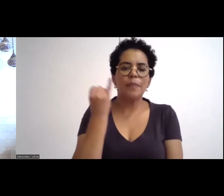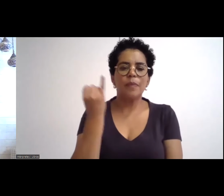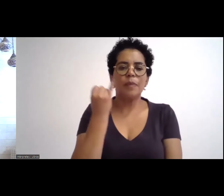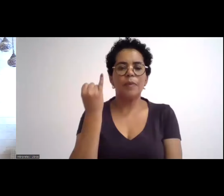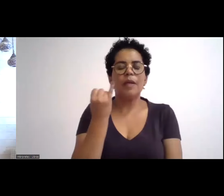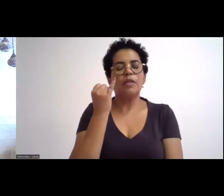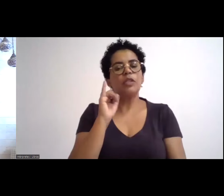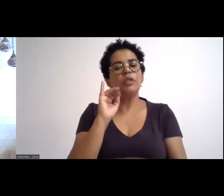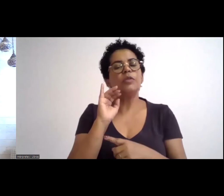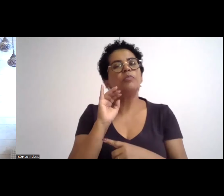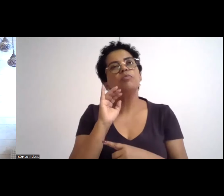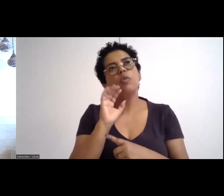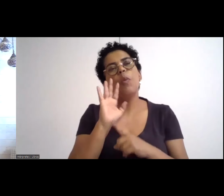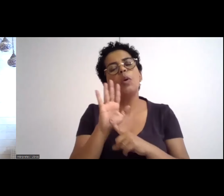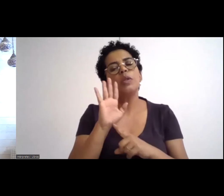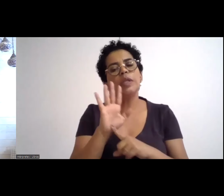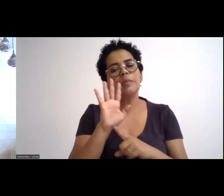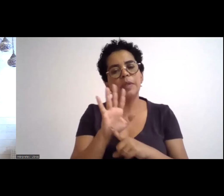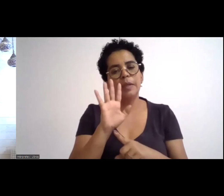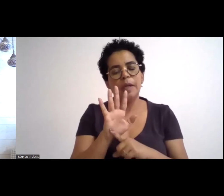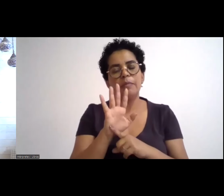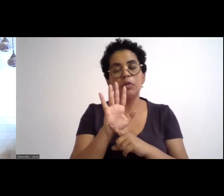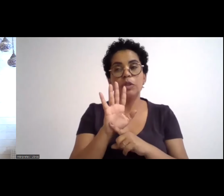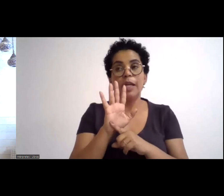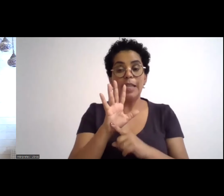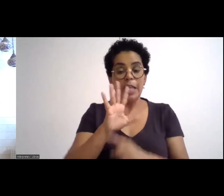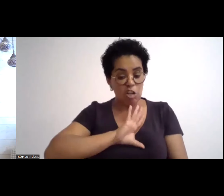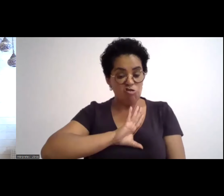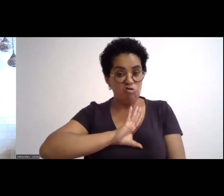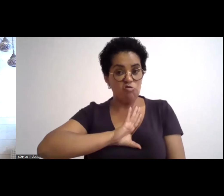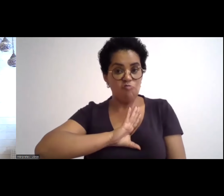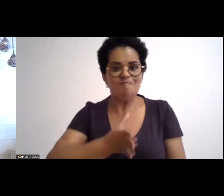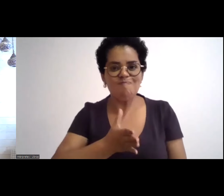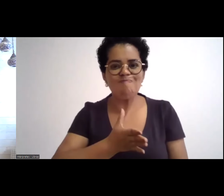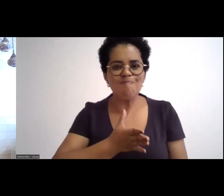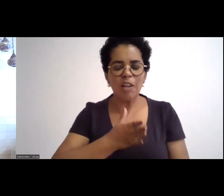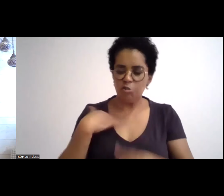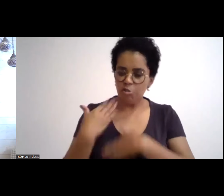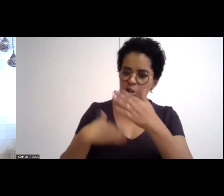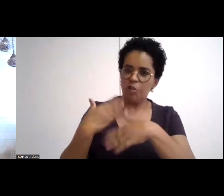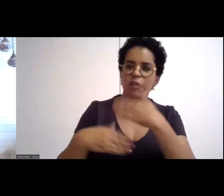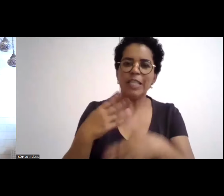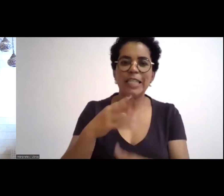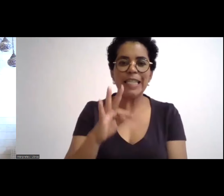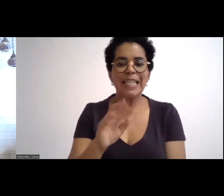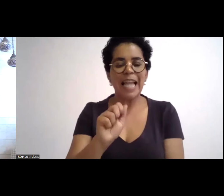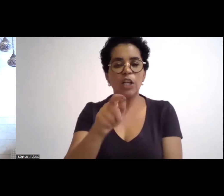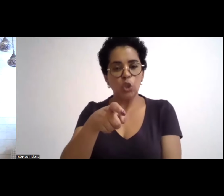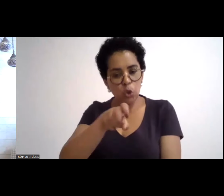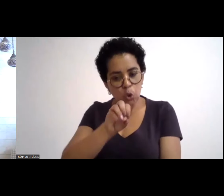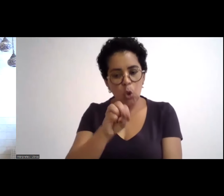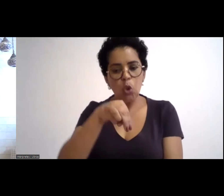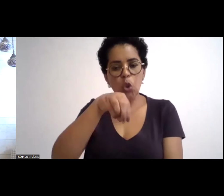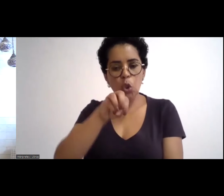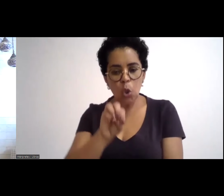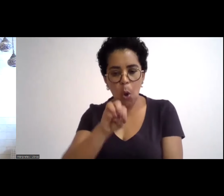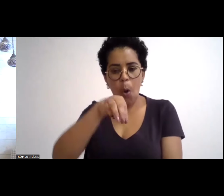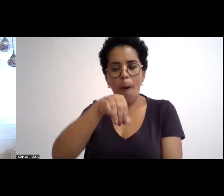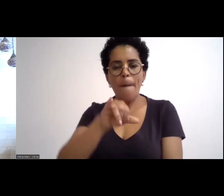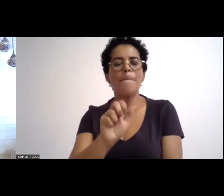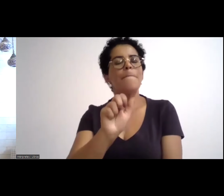assim, ouse avançar em taxonomias próprias e em um pensamento